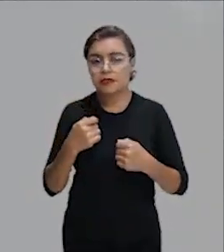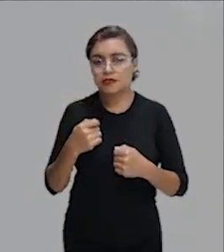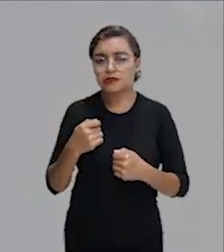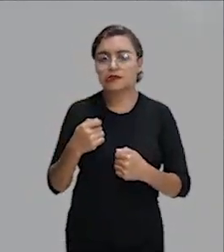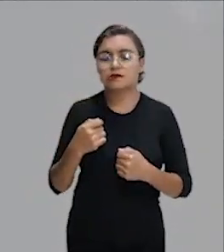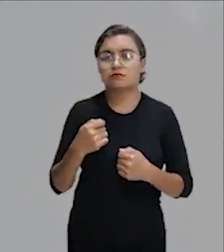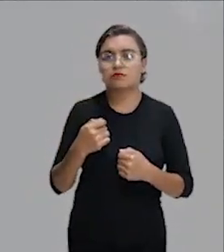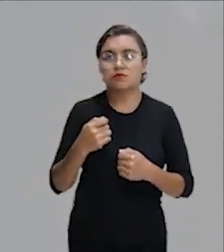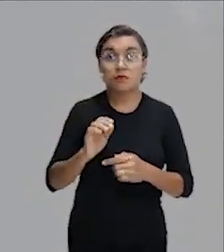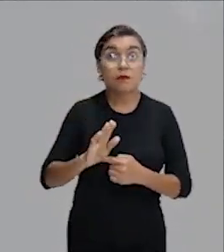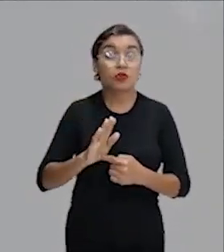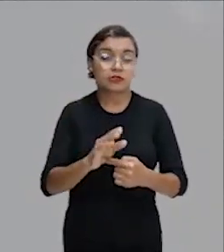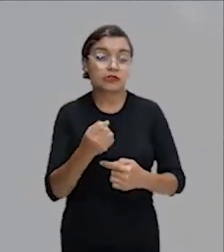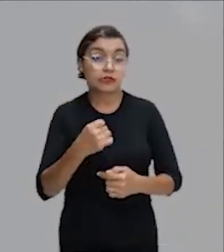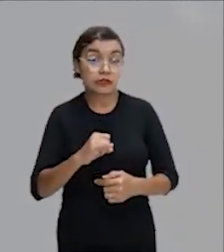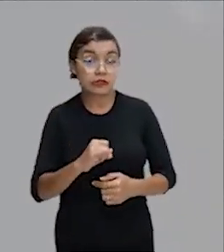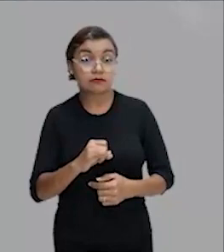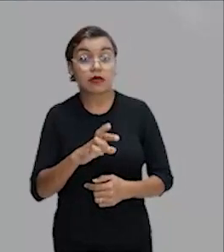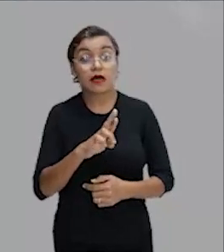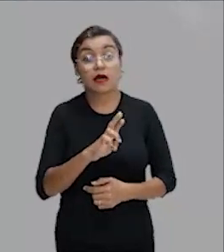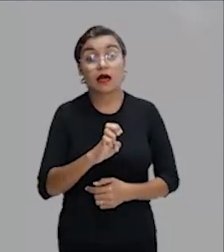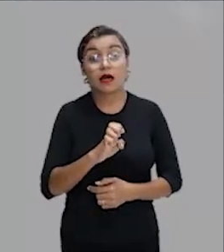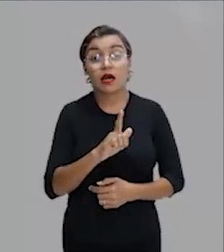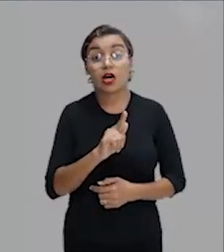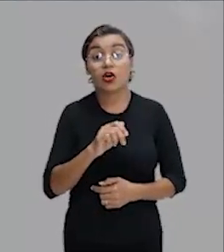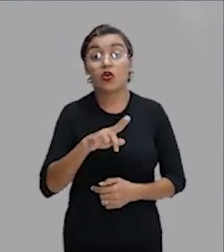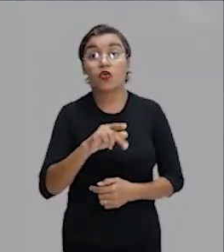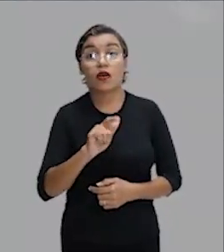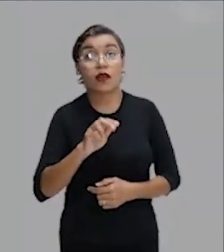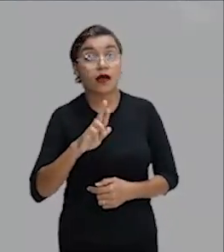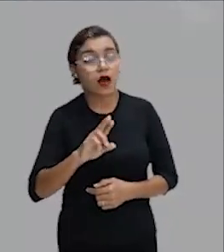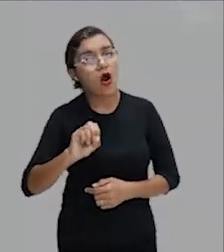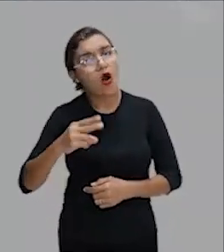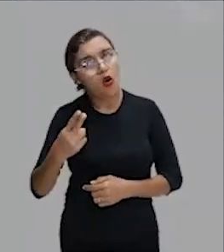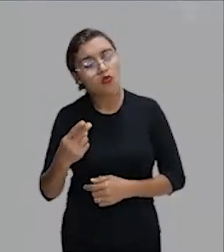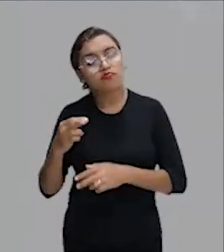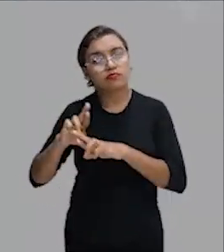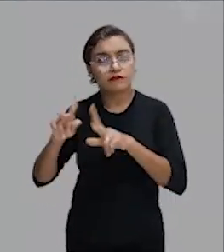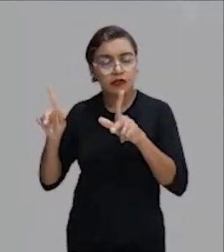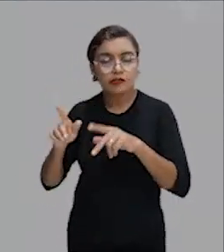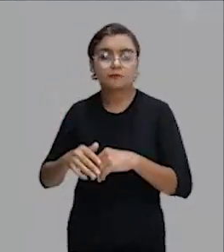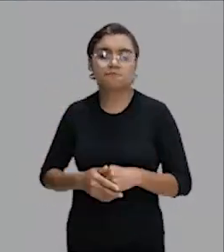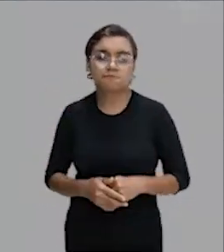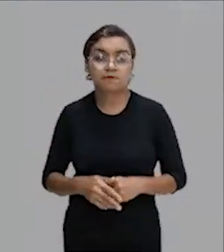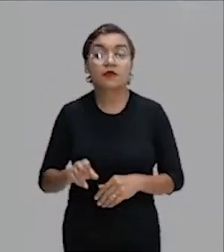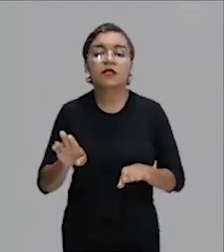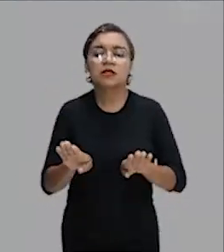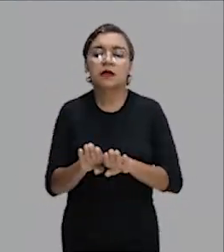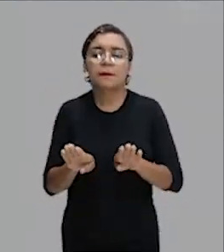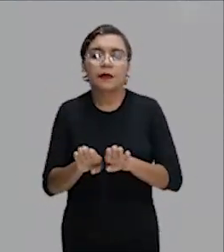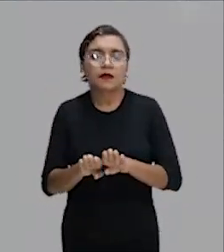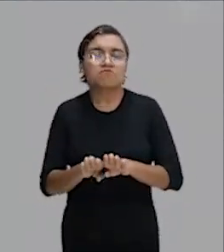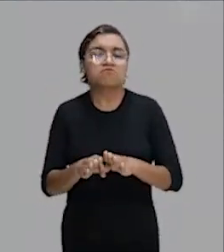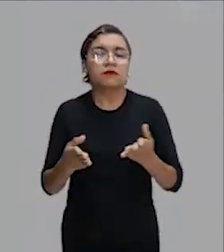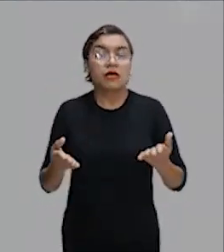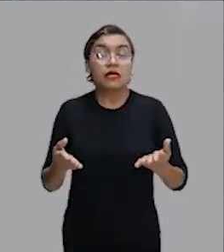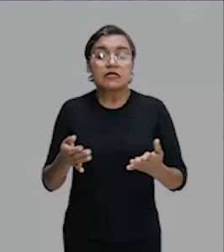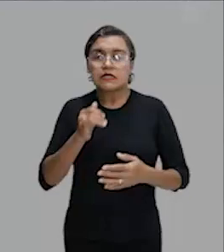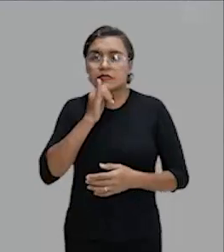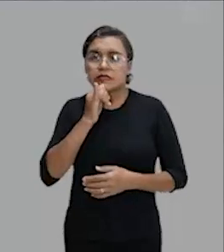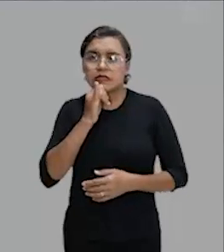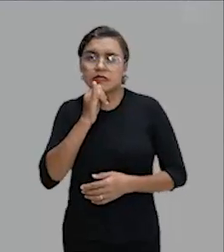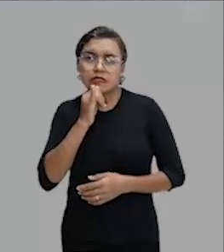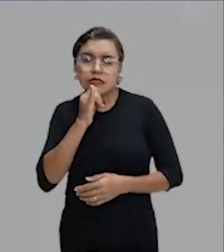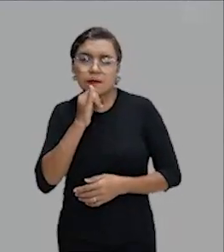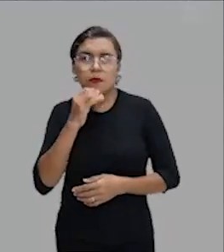regular ou irregular. E no caso, os usos do presente perfeito, nós vamos usar, como eu mencionei, quando você fala de uma